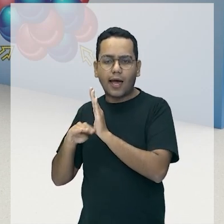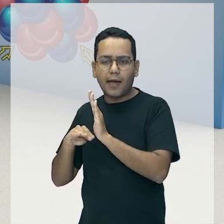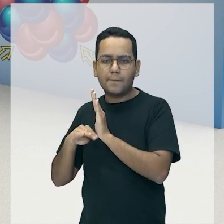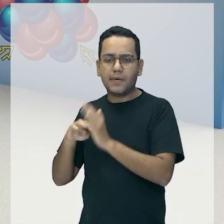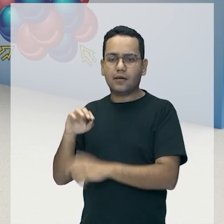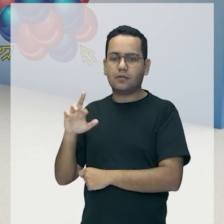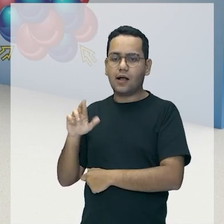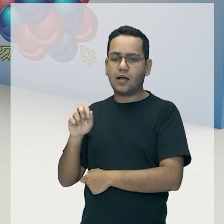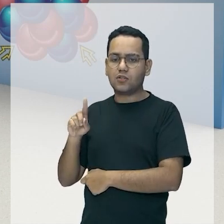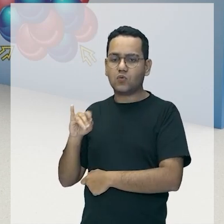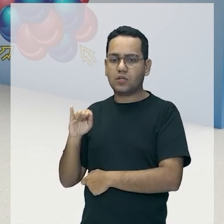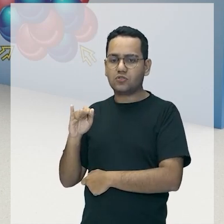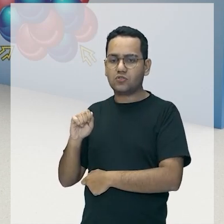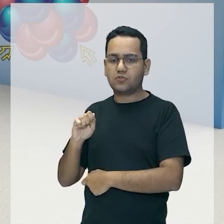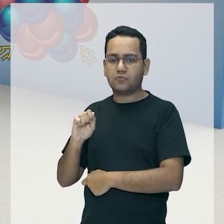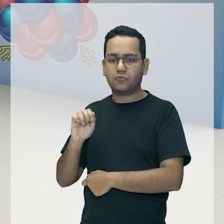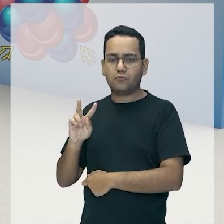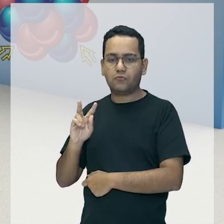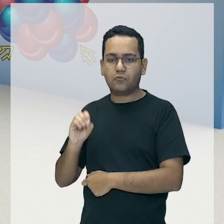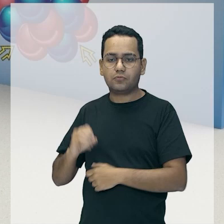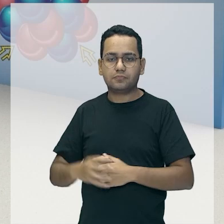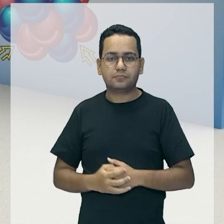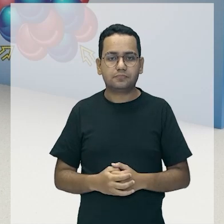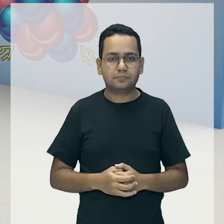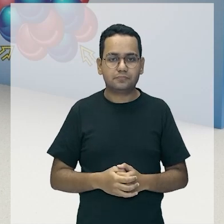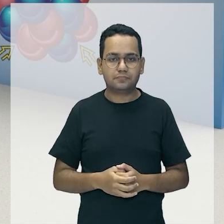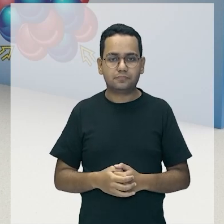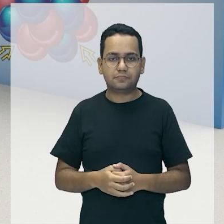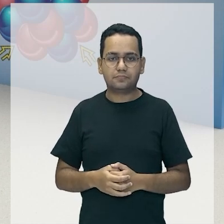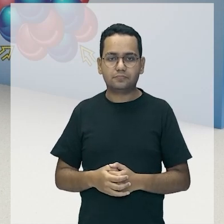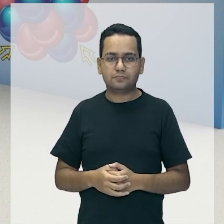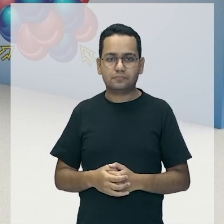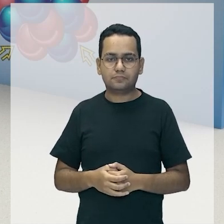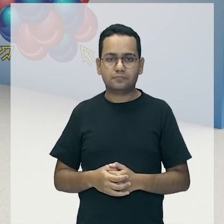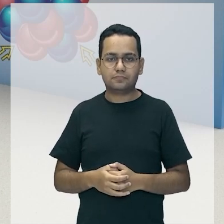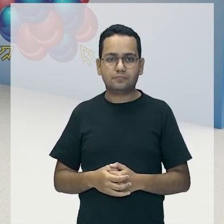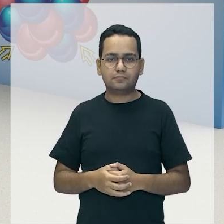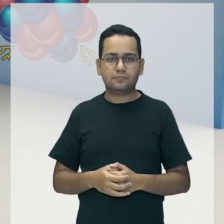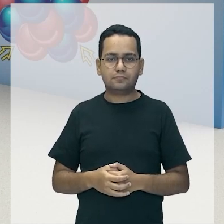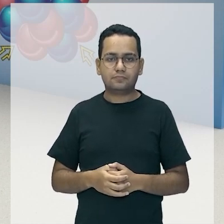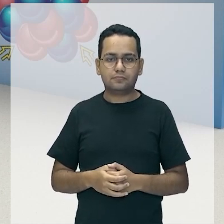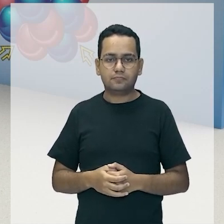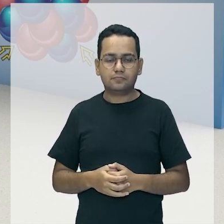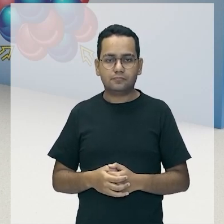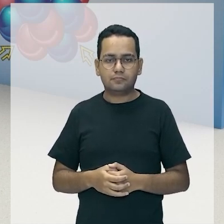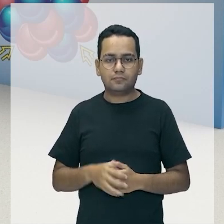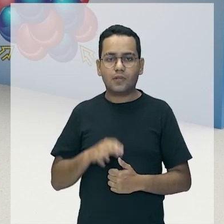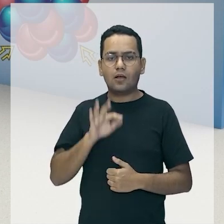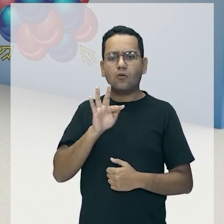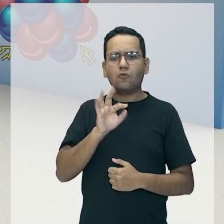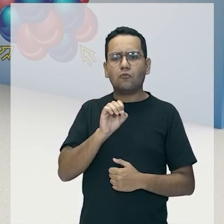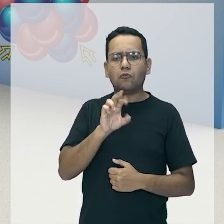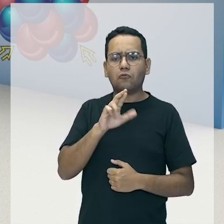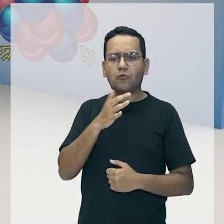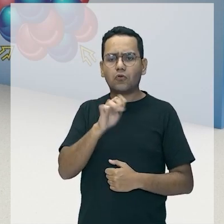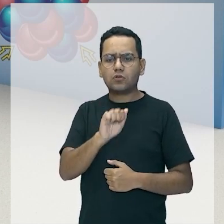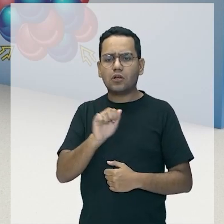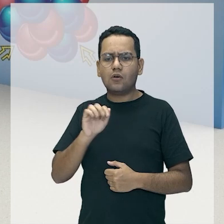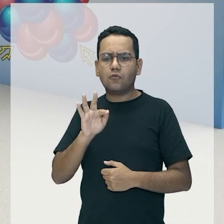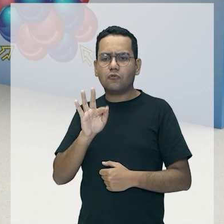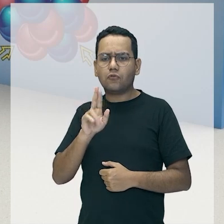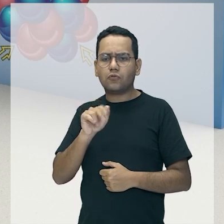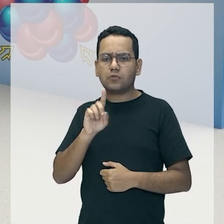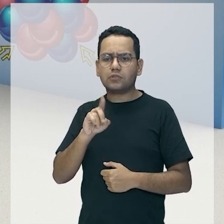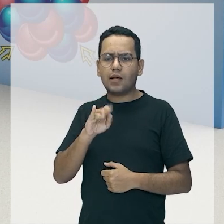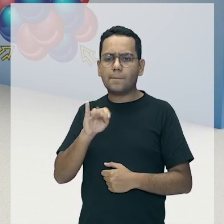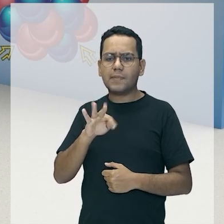são responsáveis pelo decaimento. Então, vamos aqui ver, ó. Então, as forças fundamentais. Mostra só aí na